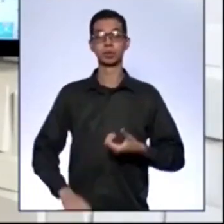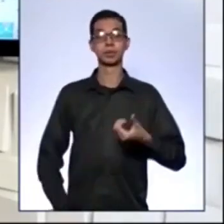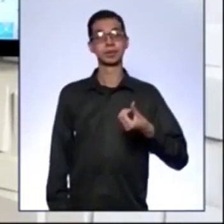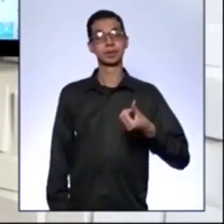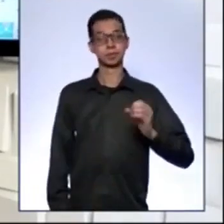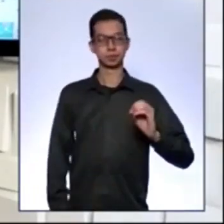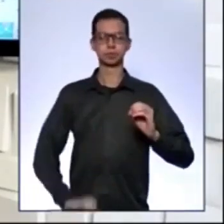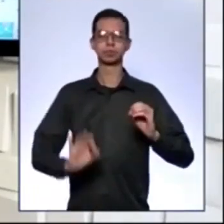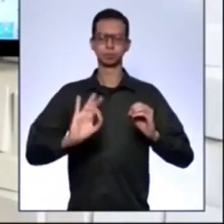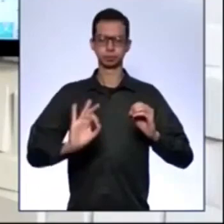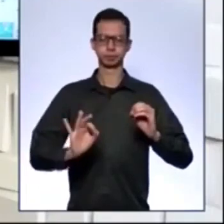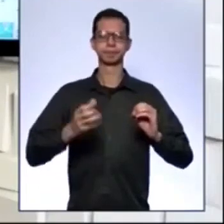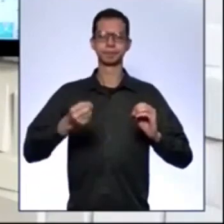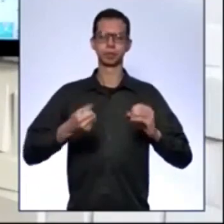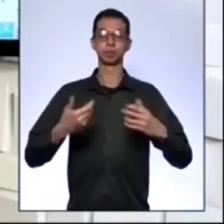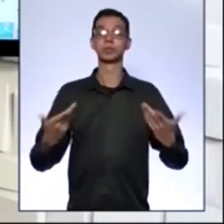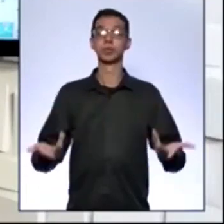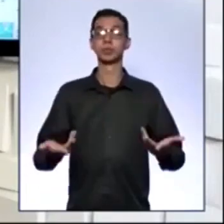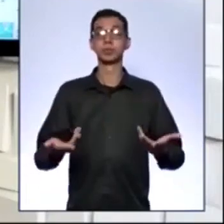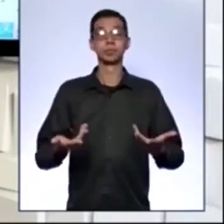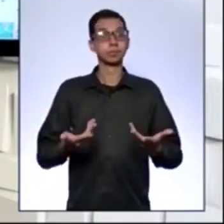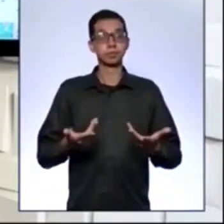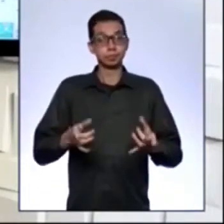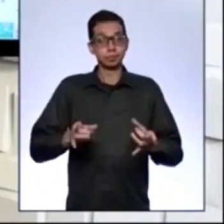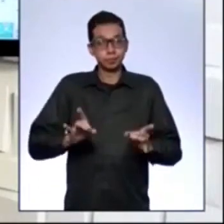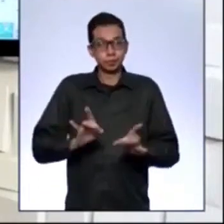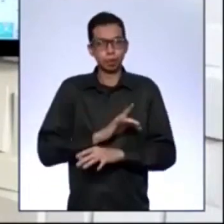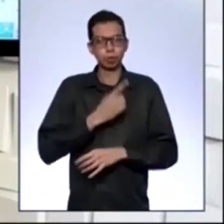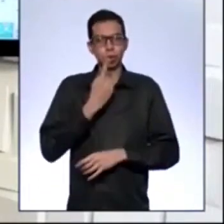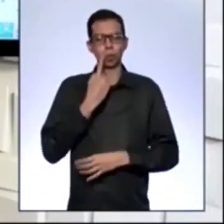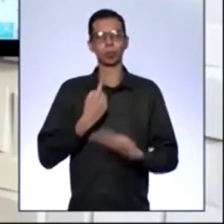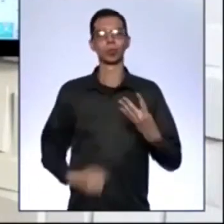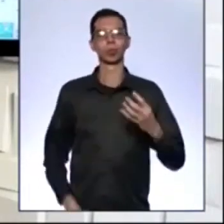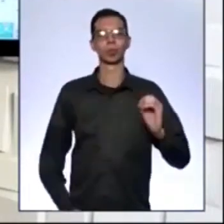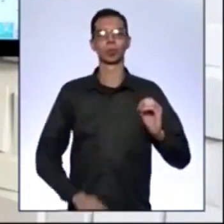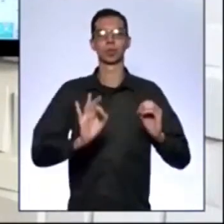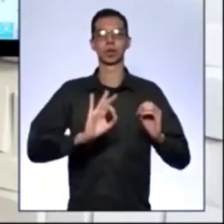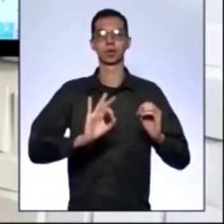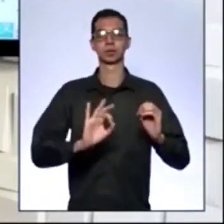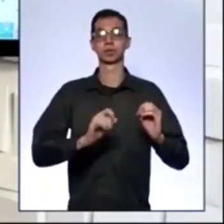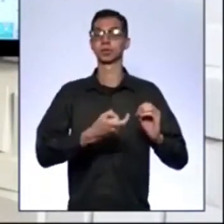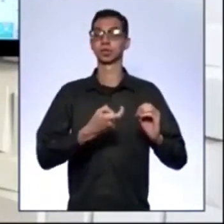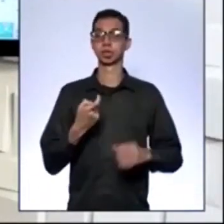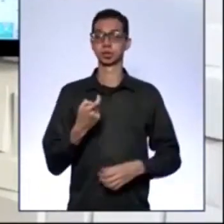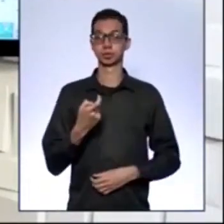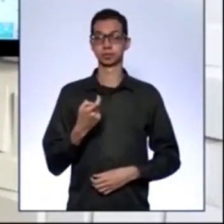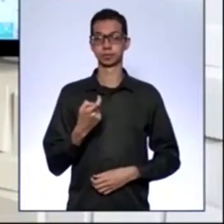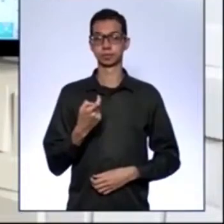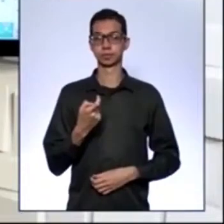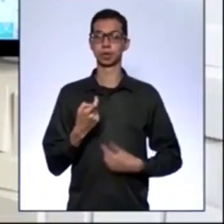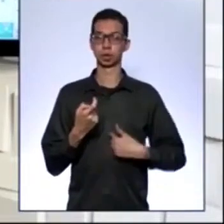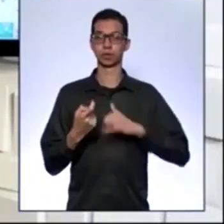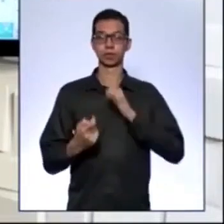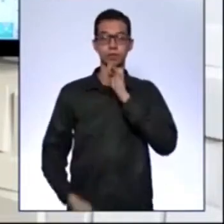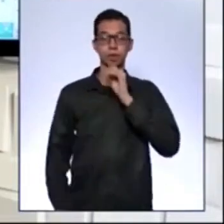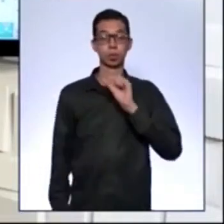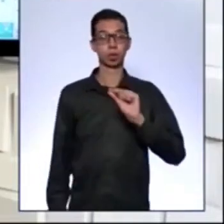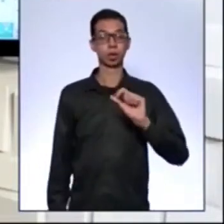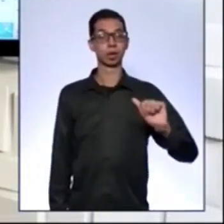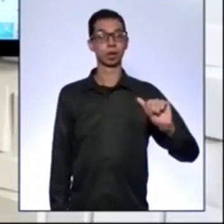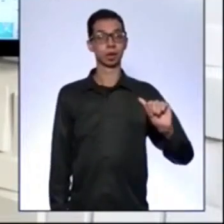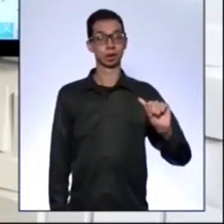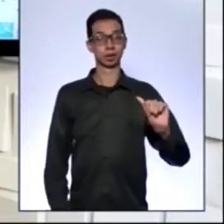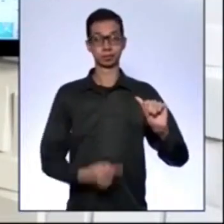Então filhão partiu quarenta por cento vai dar x eu chamei de ar o